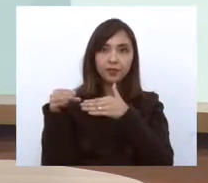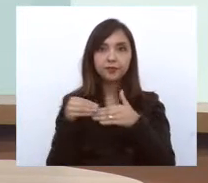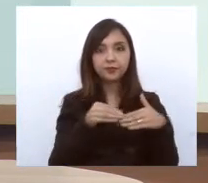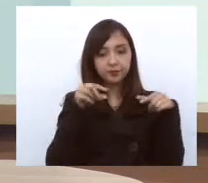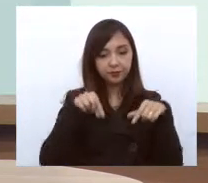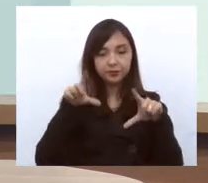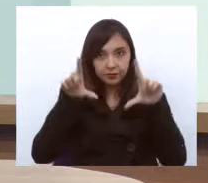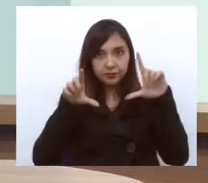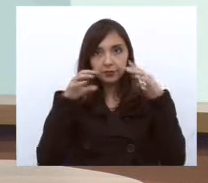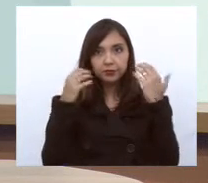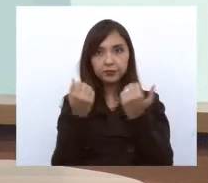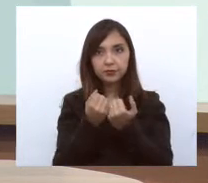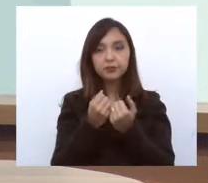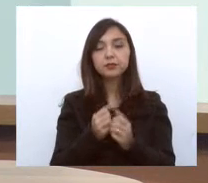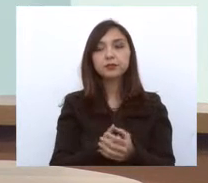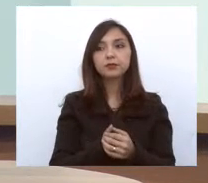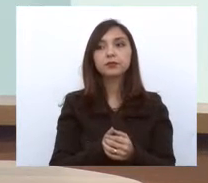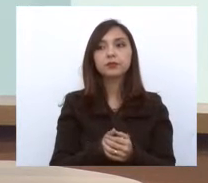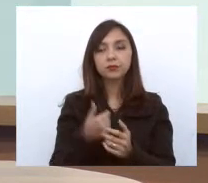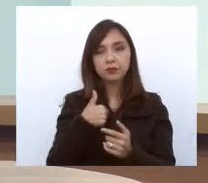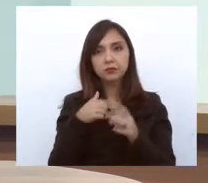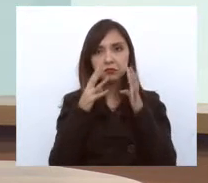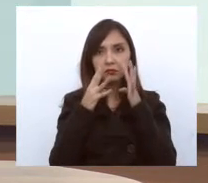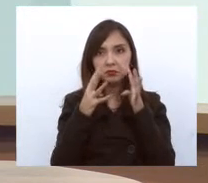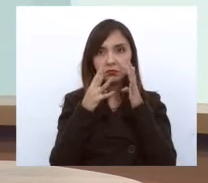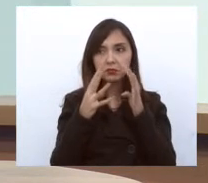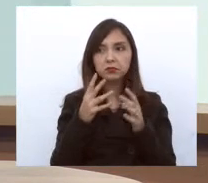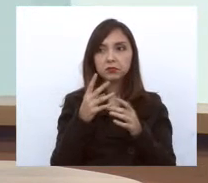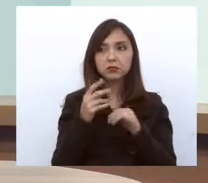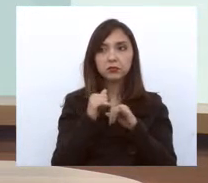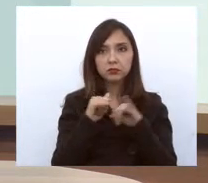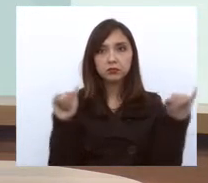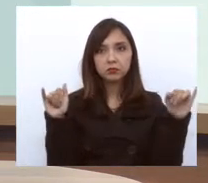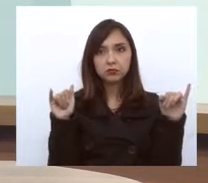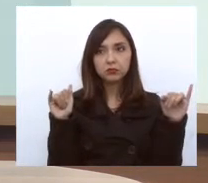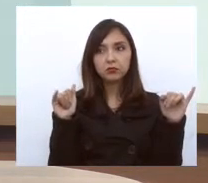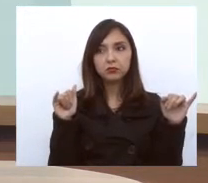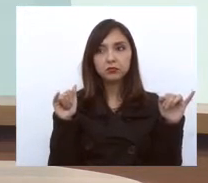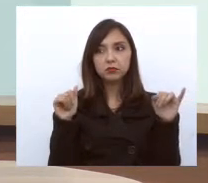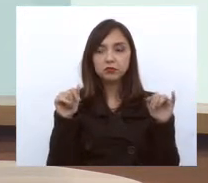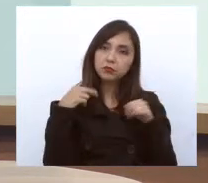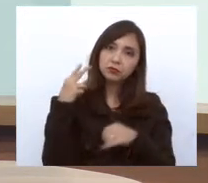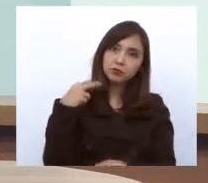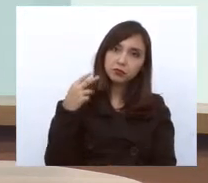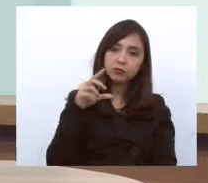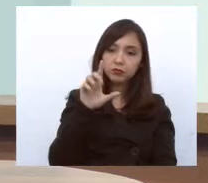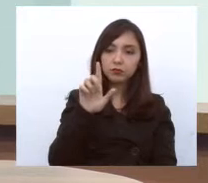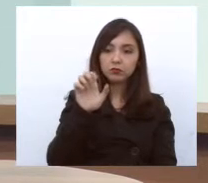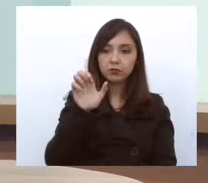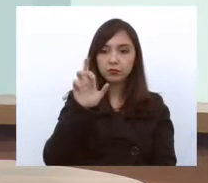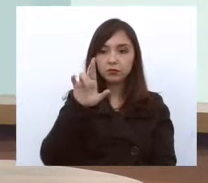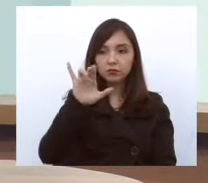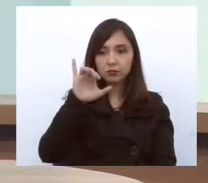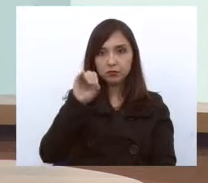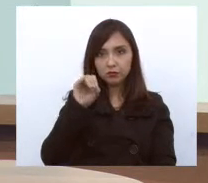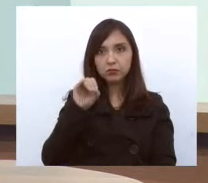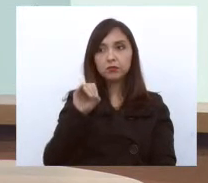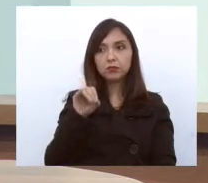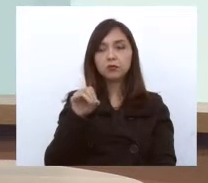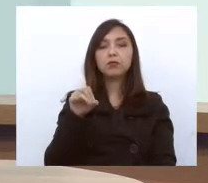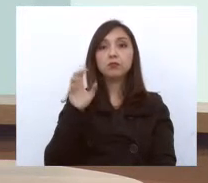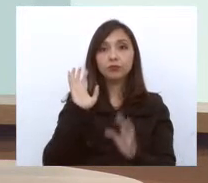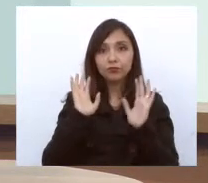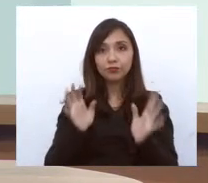casa e pela TV Câmara, eu ouvi atentamente aqui o comunicado feito pelo nobre vereador Dr. Laércio Santos, e eu já ia falar sobre